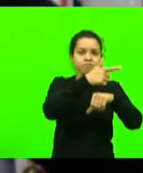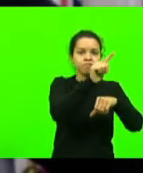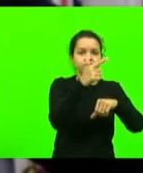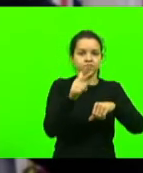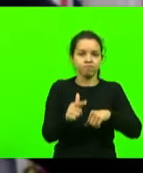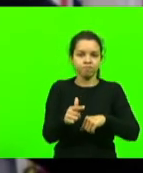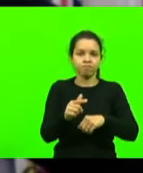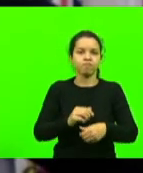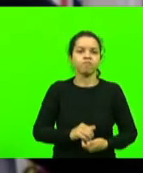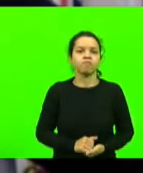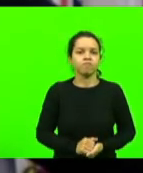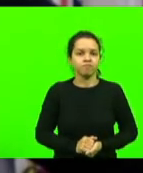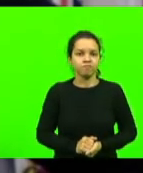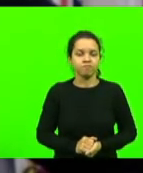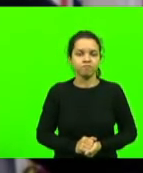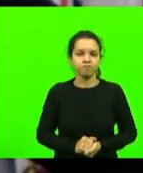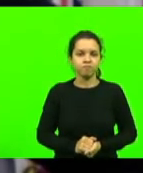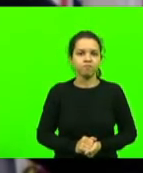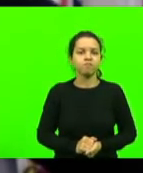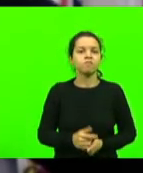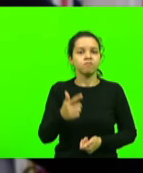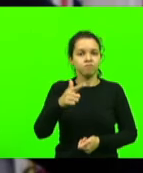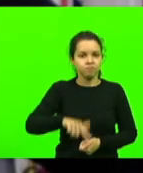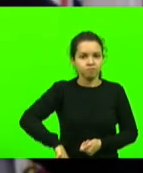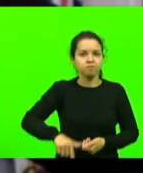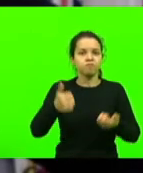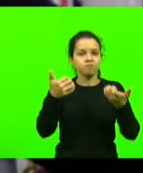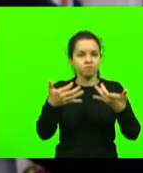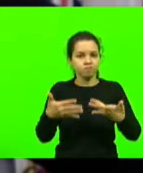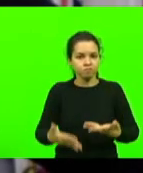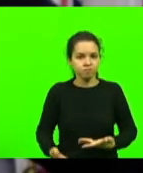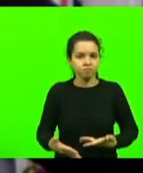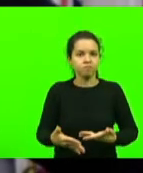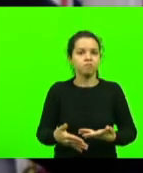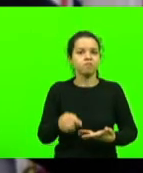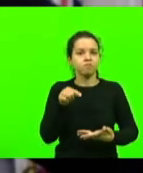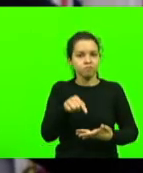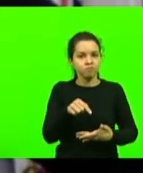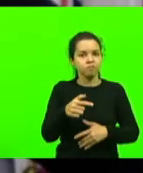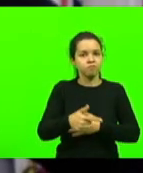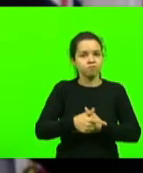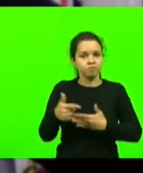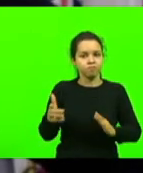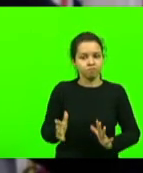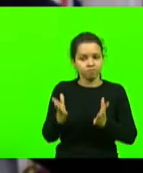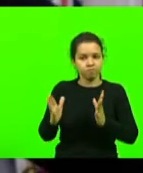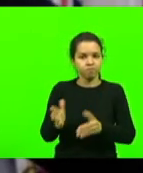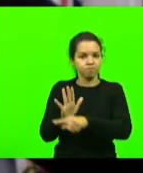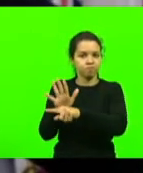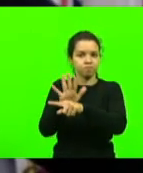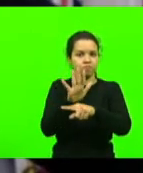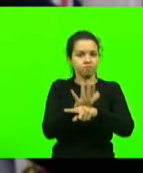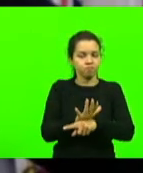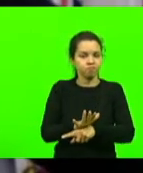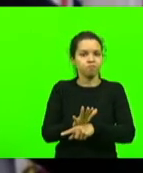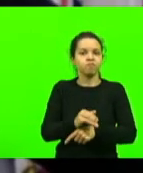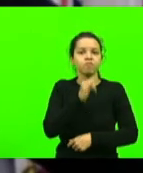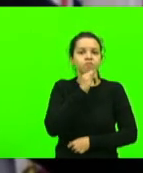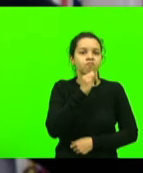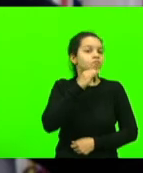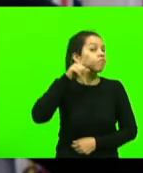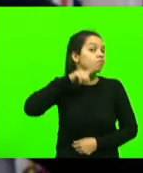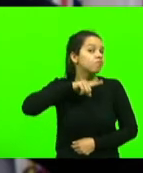o papel indutor e assistencial do Estado A exemplo dos Estados Unidos Vejam Só